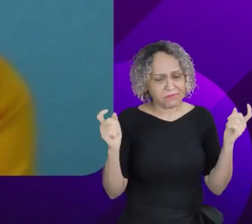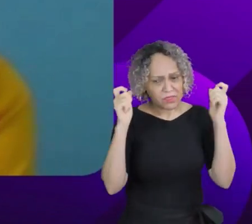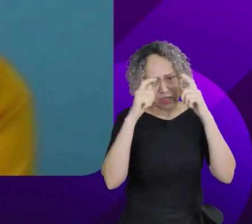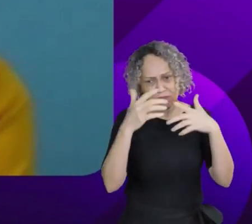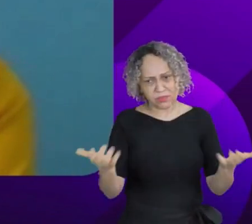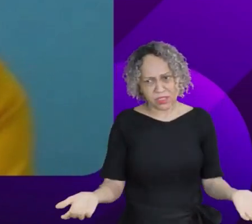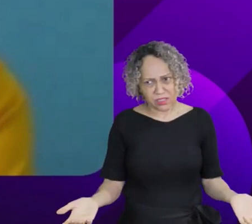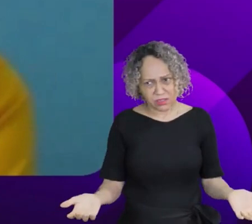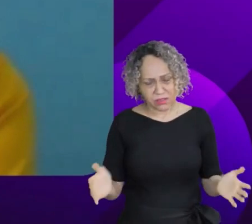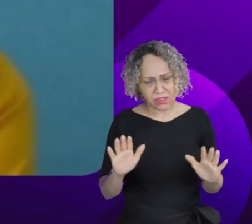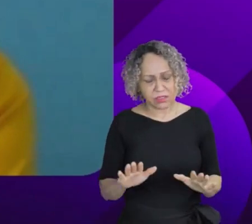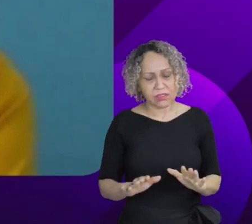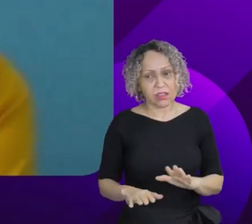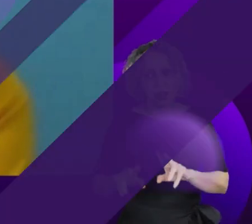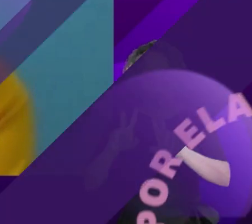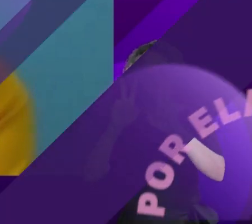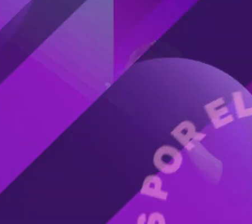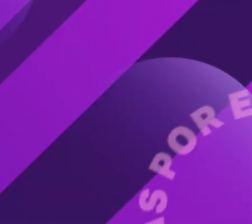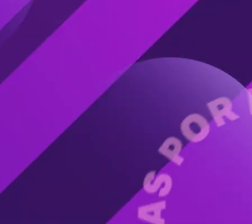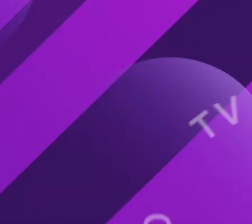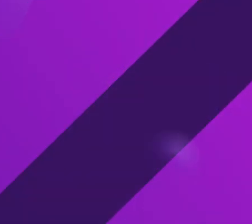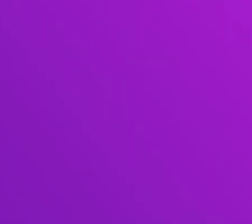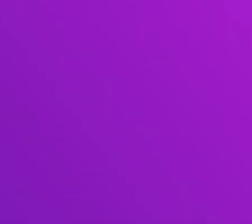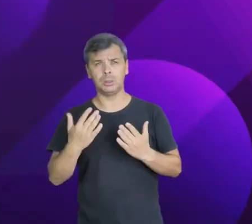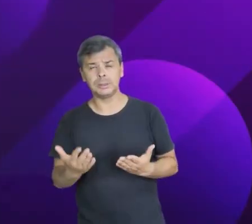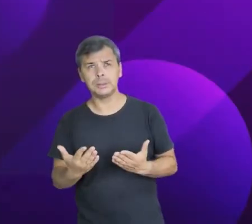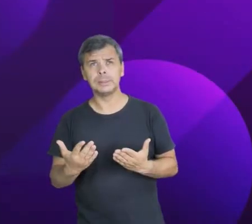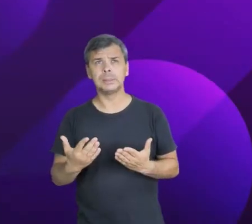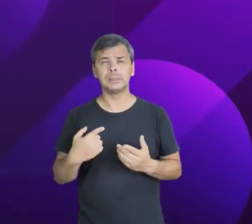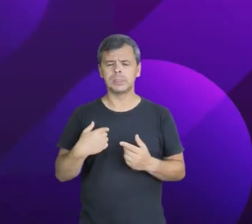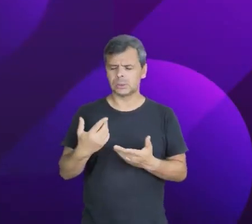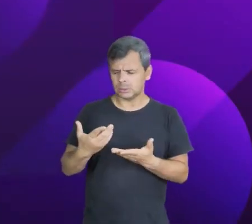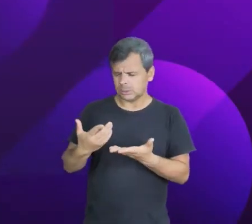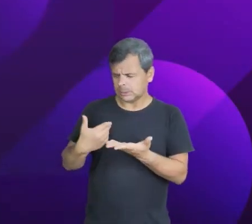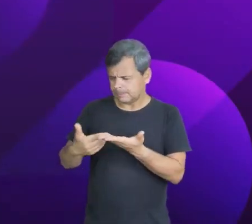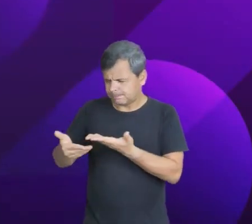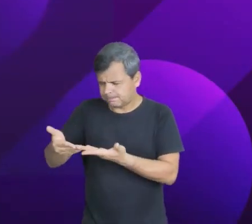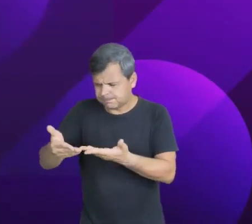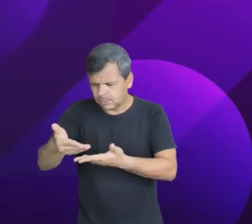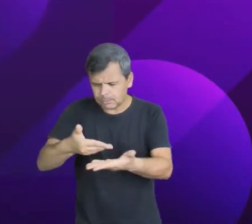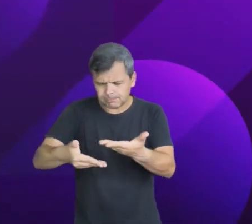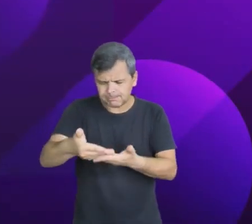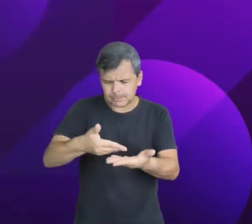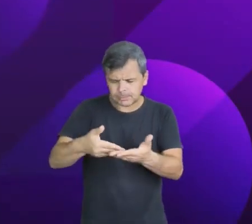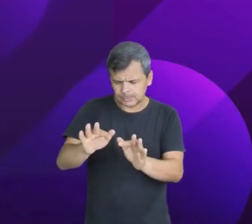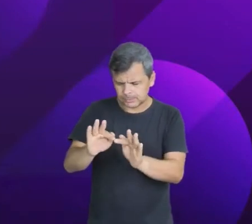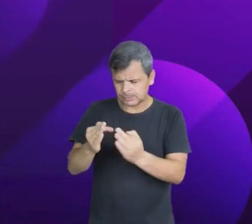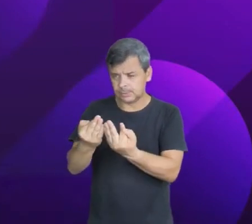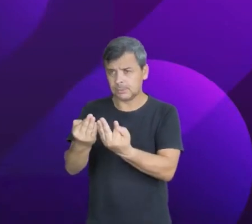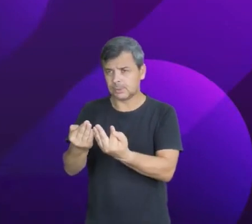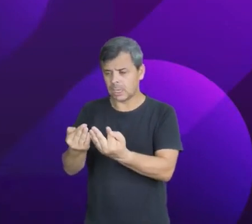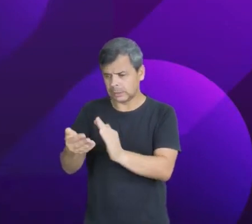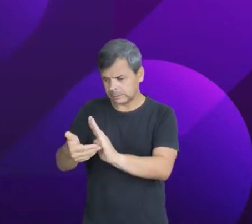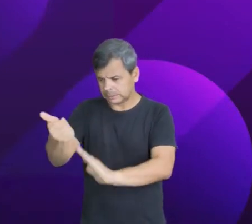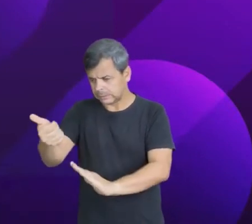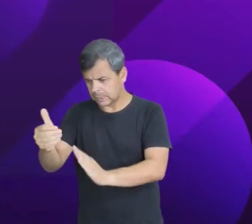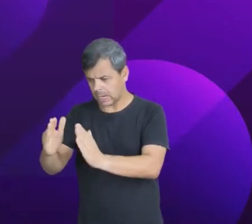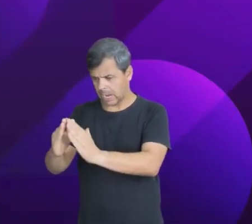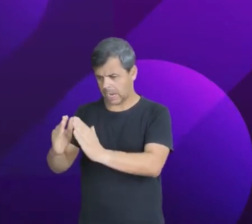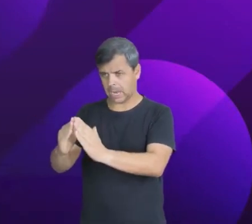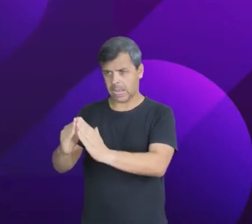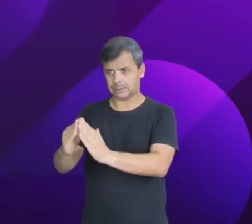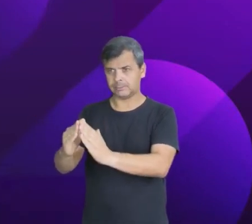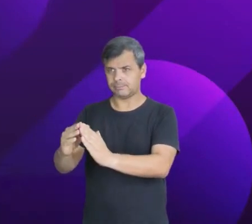a moradia autogestionária para cada um. Quando a gente mexe com uma família e a gente desapropria uma família